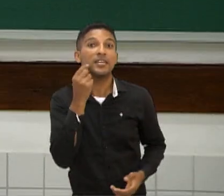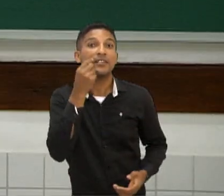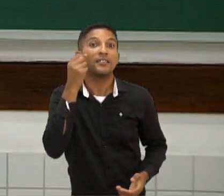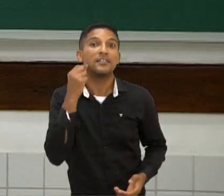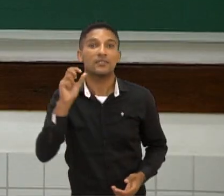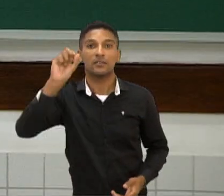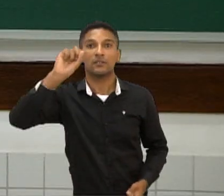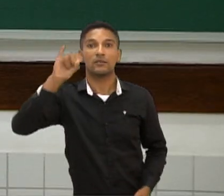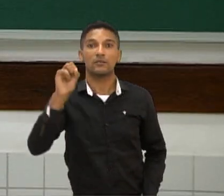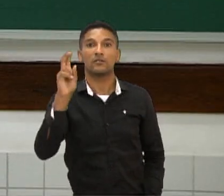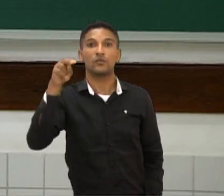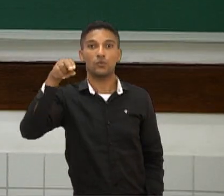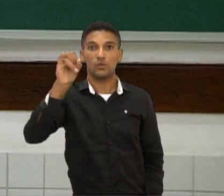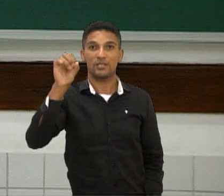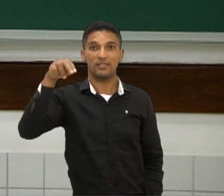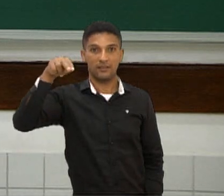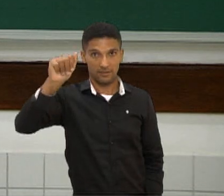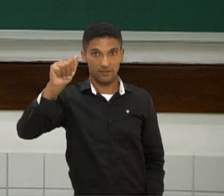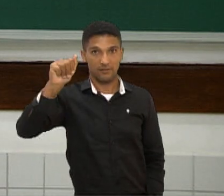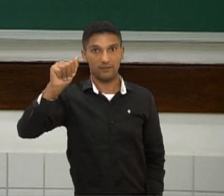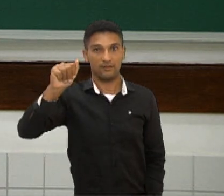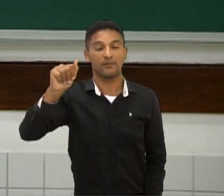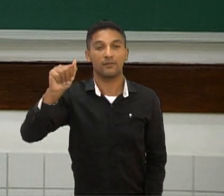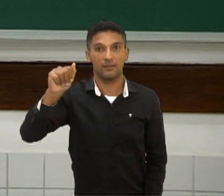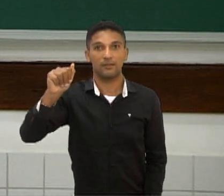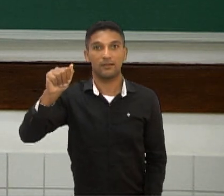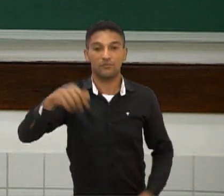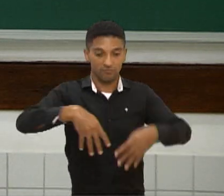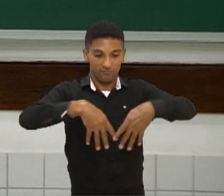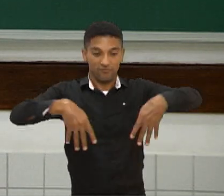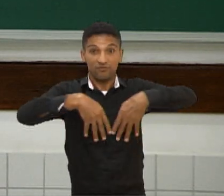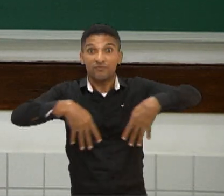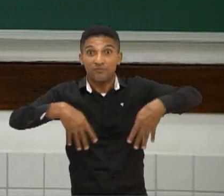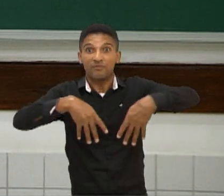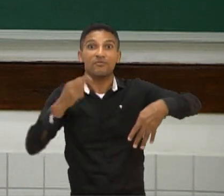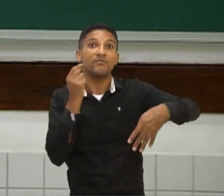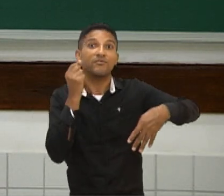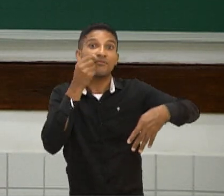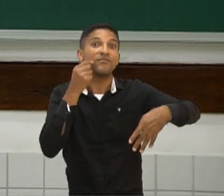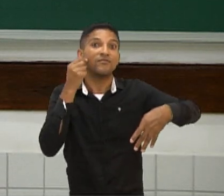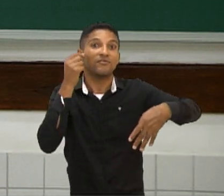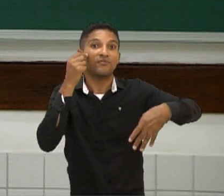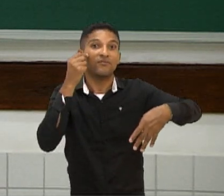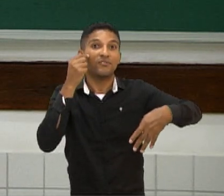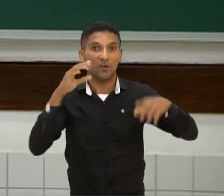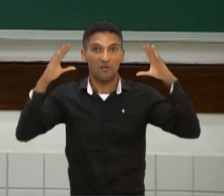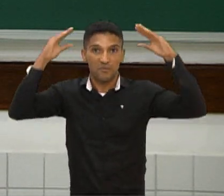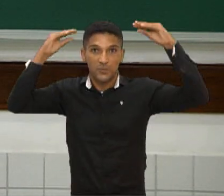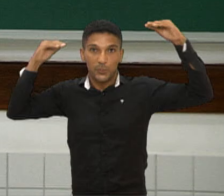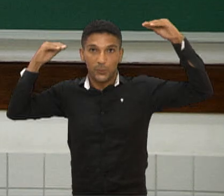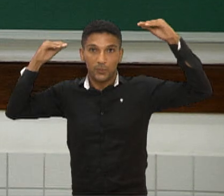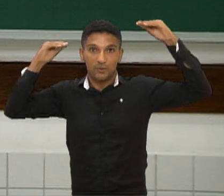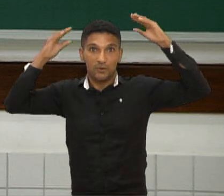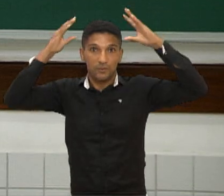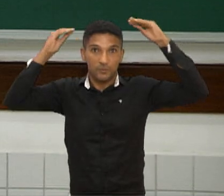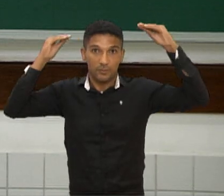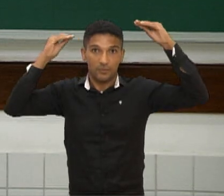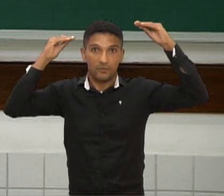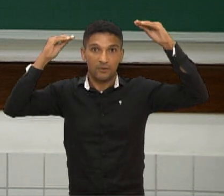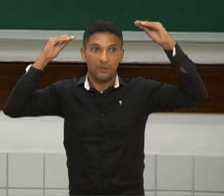temos aquela ideia de fazer o cara fala assim, olha a